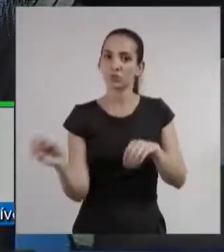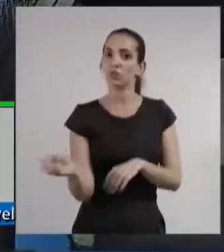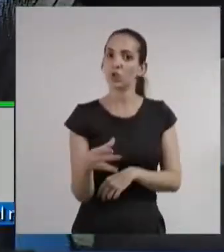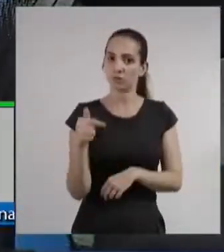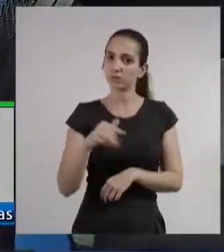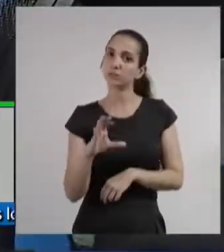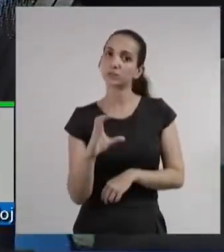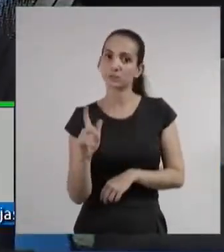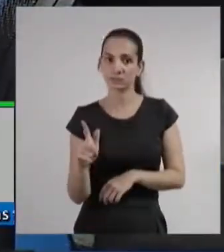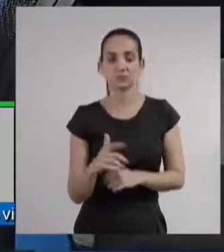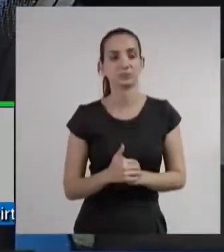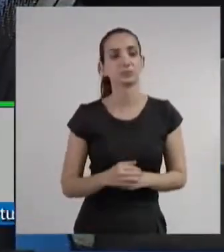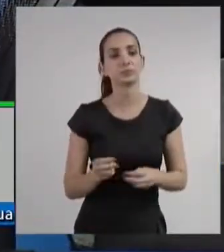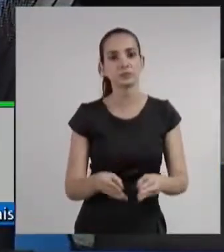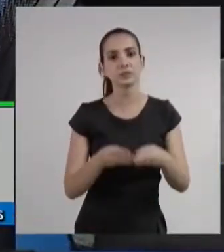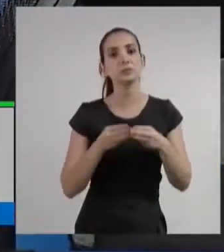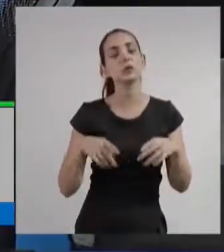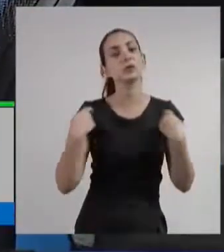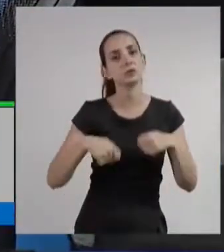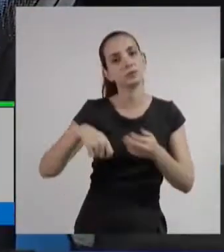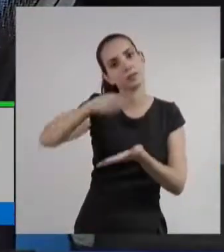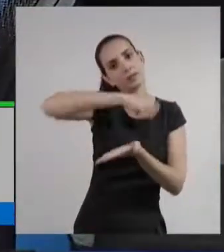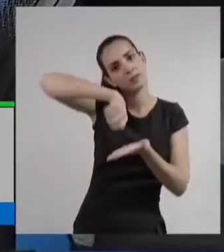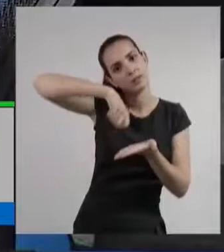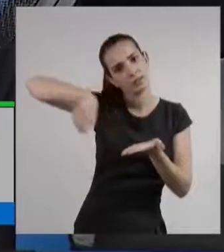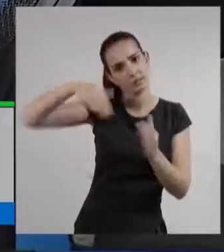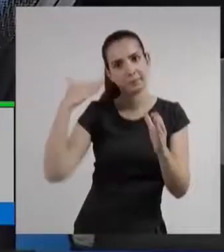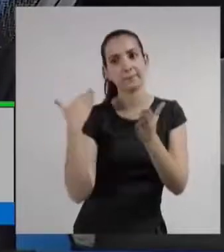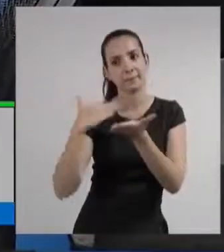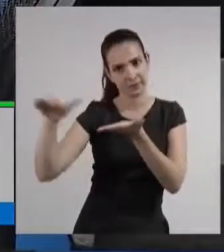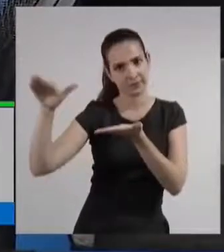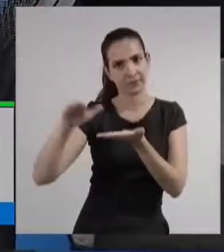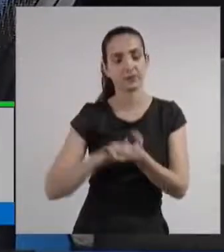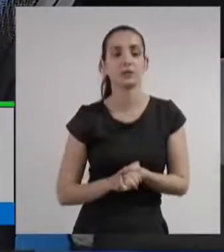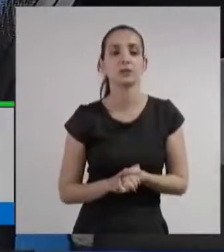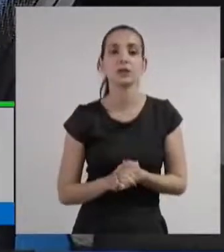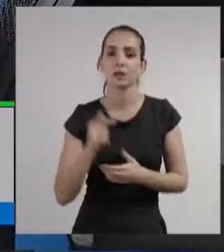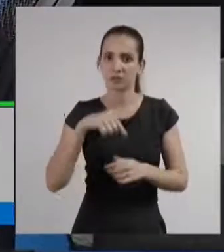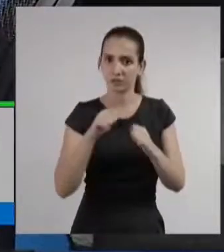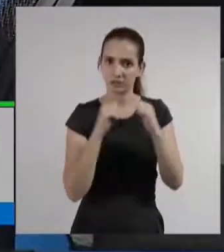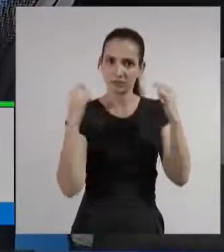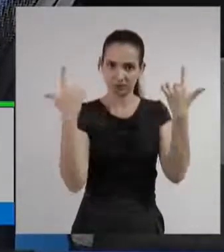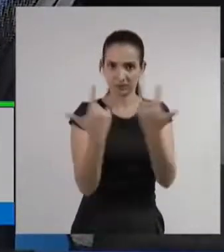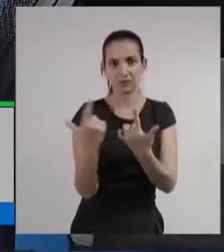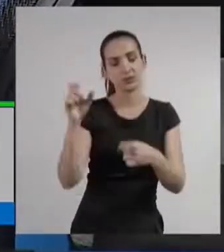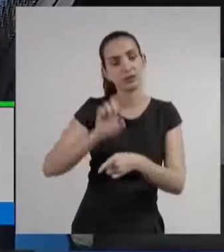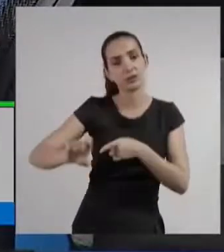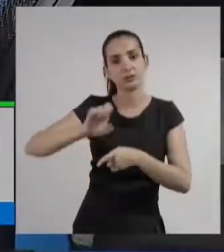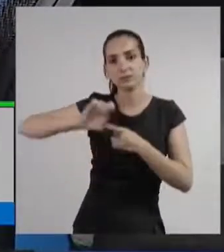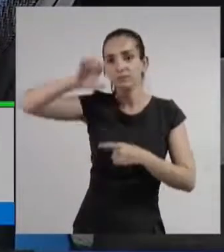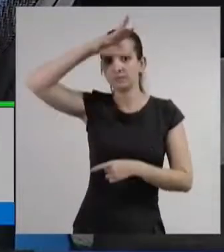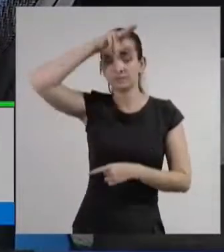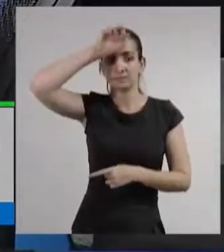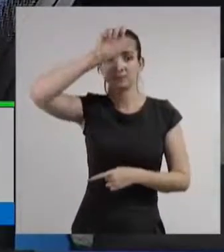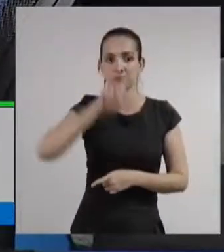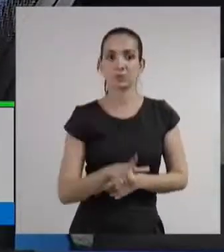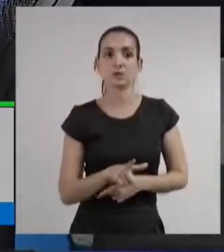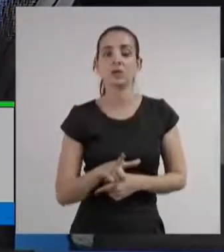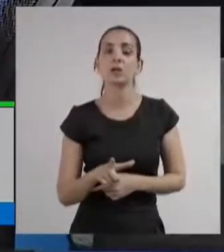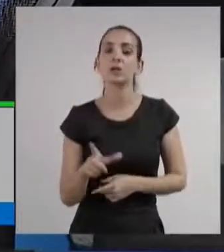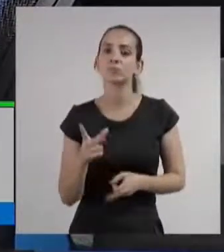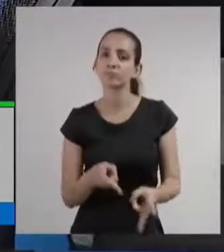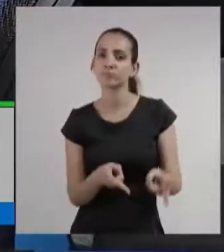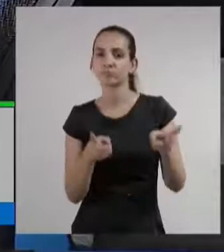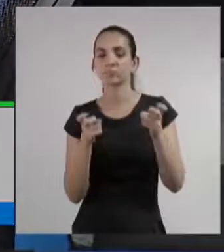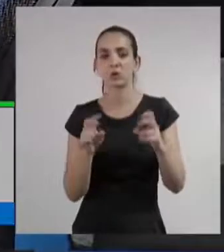Grande. A moção deverá ser redigida nos seguintes termos. A Assembleia Legislativa do Estado de Mato Grosso do Sul,